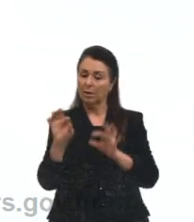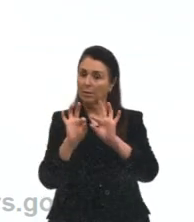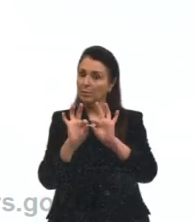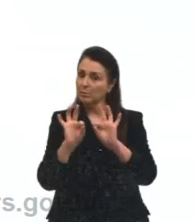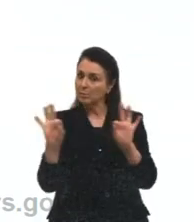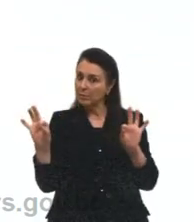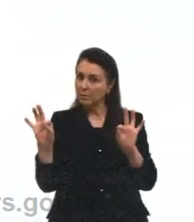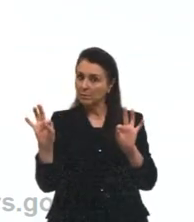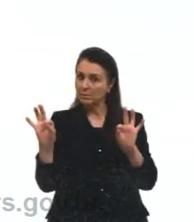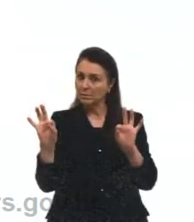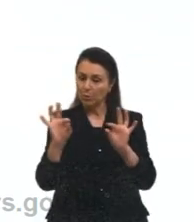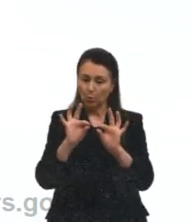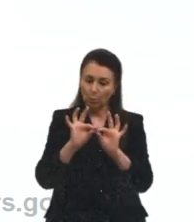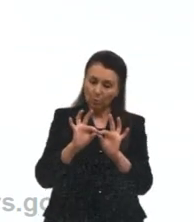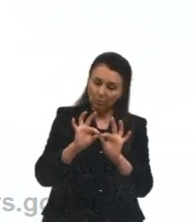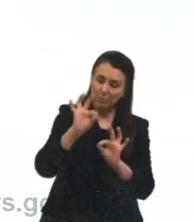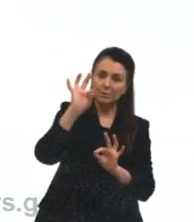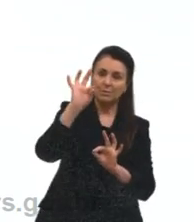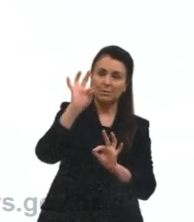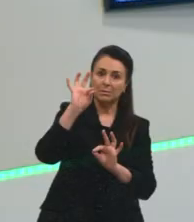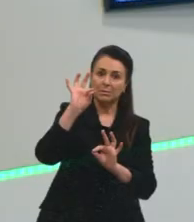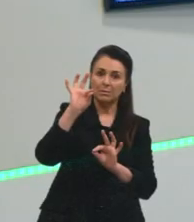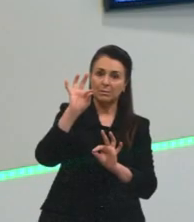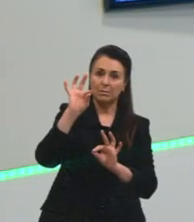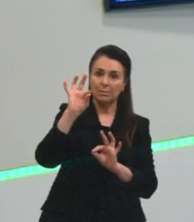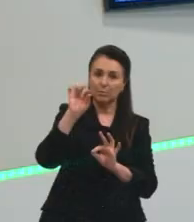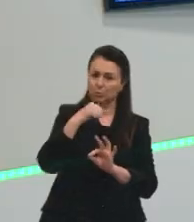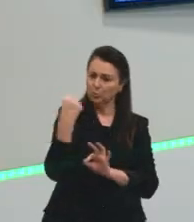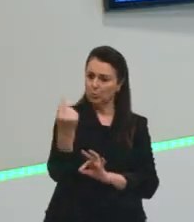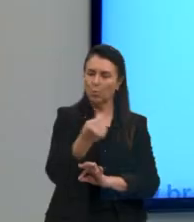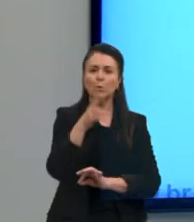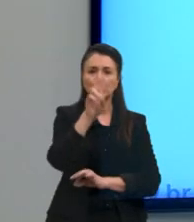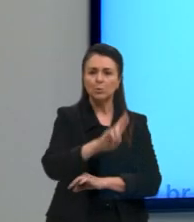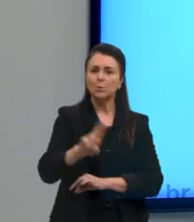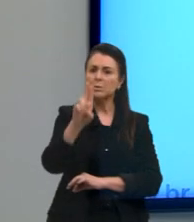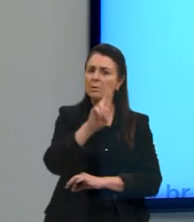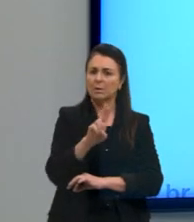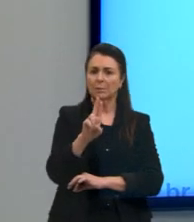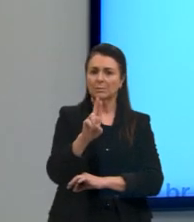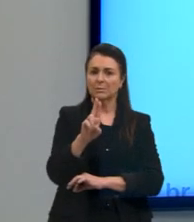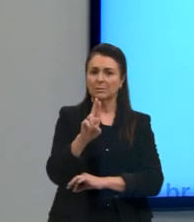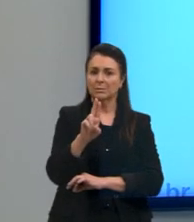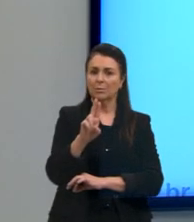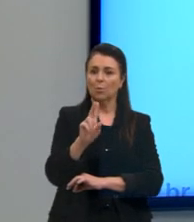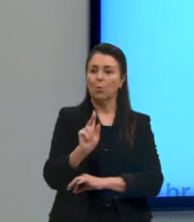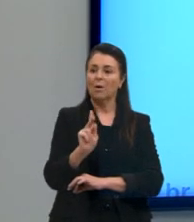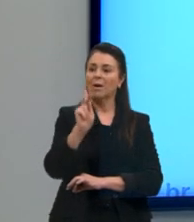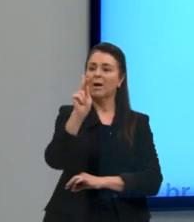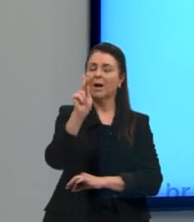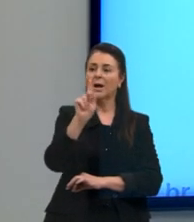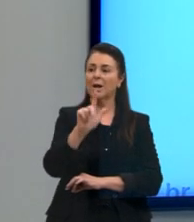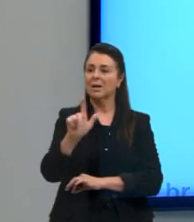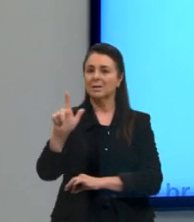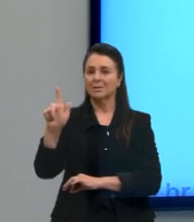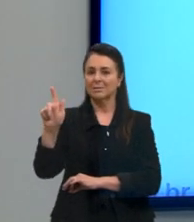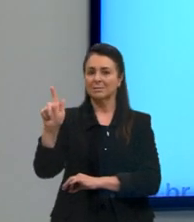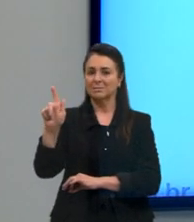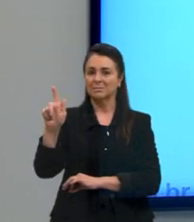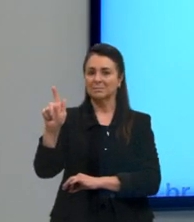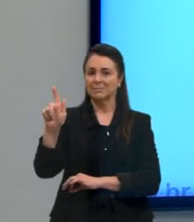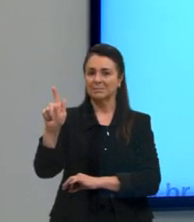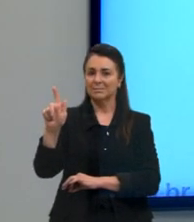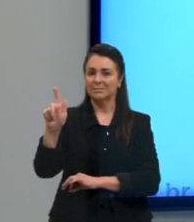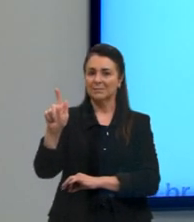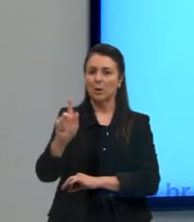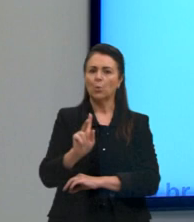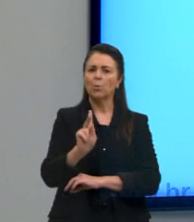usa né na no nosso é se o cara frente da Grama né e eu ia falar para vocês esse a gente